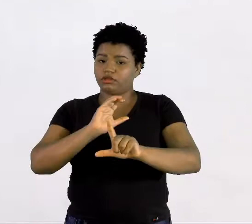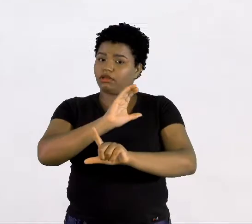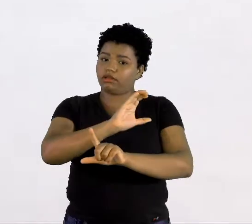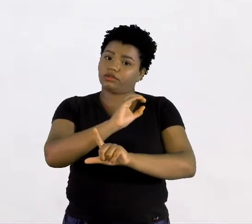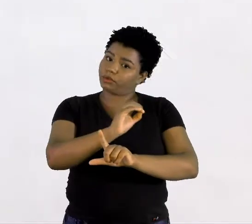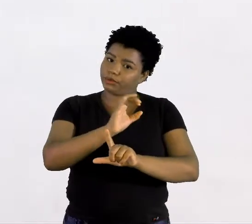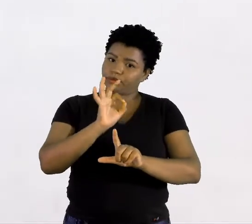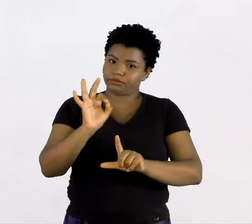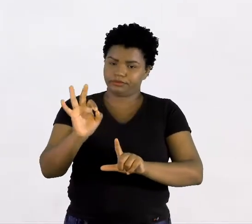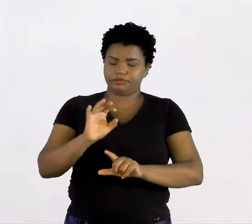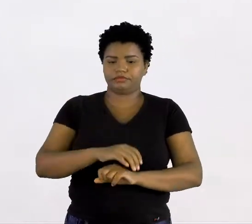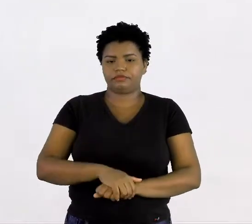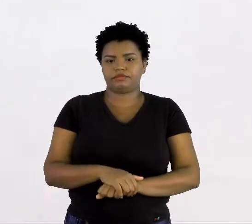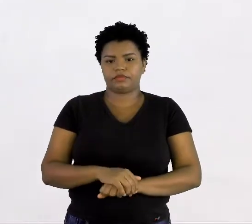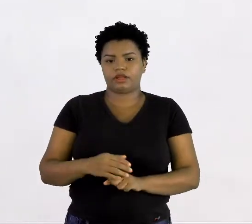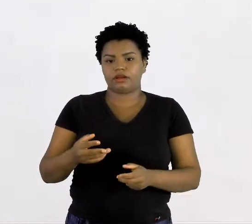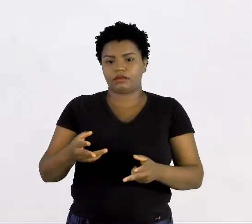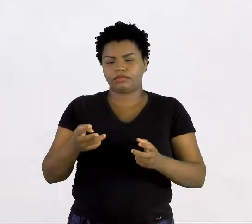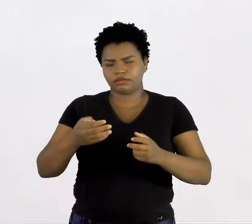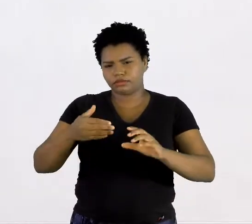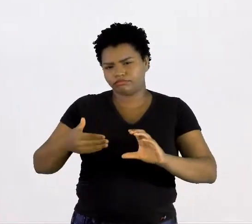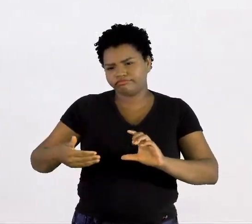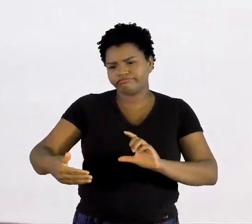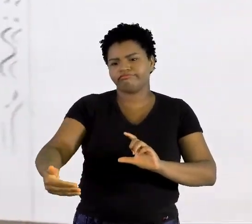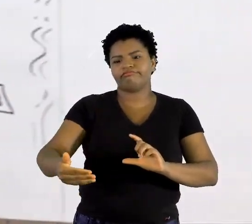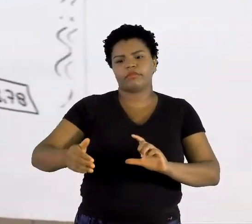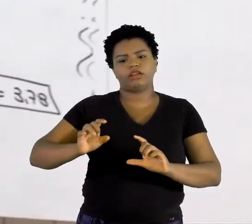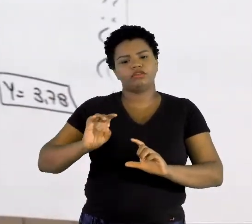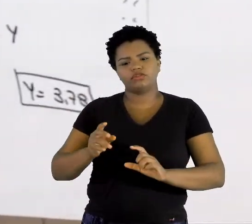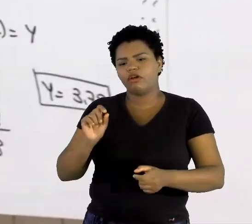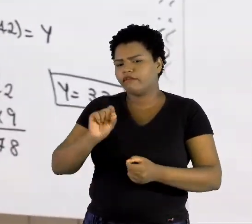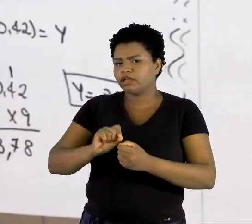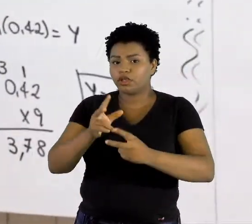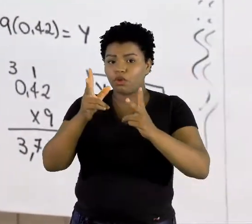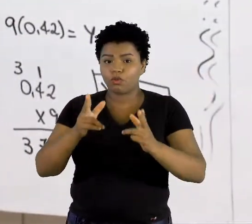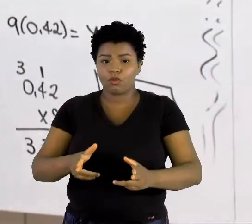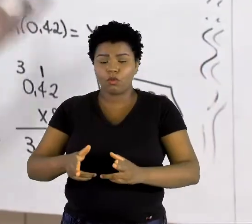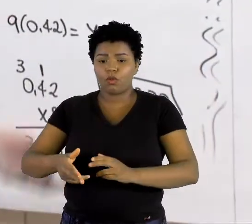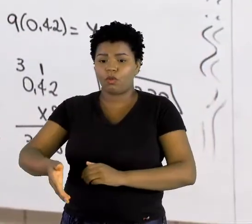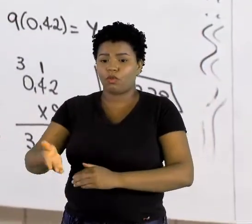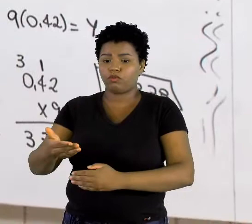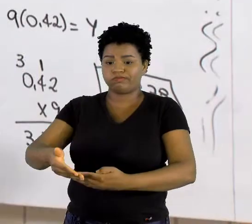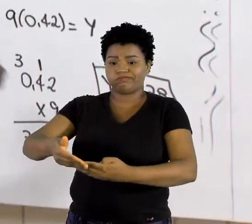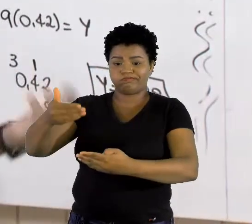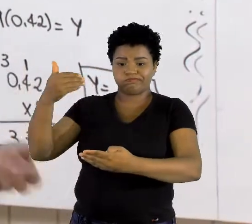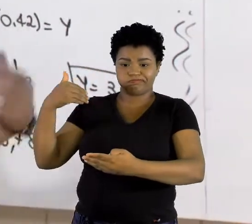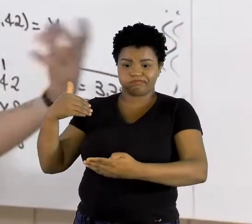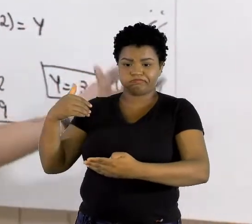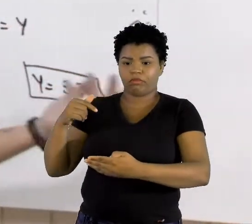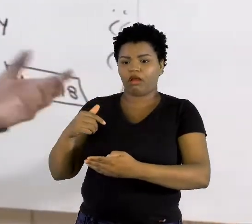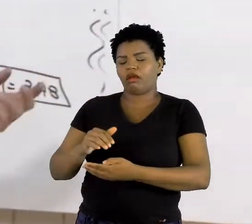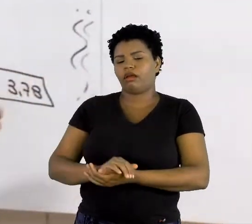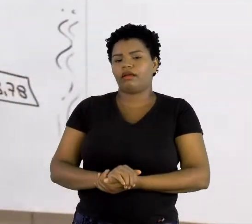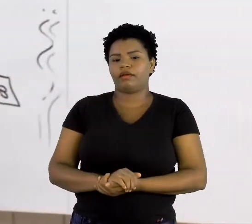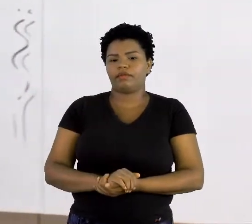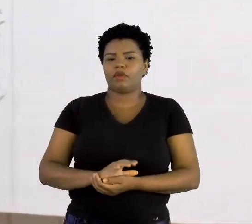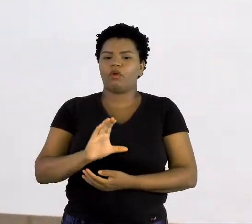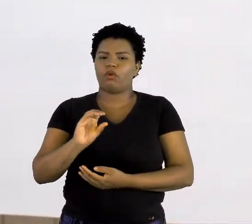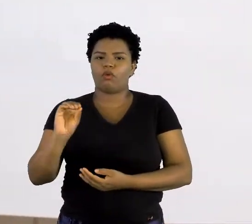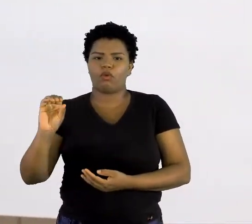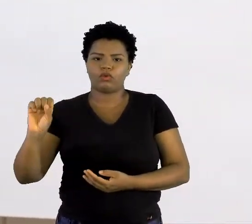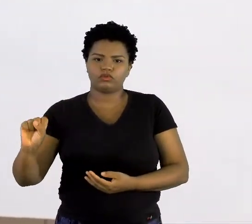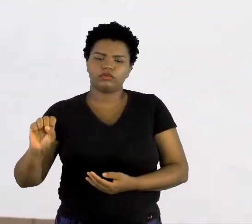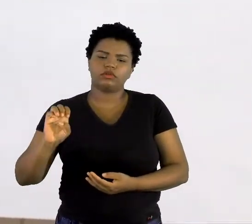Bom, observa que a partir desse momento é só repetir o pensamento que fizemos aqui. Aplicar o conceito de seno, de cosseno e de tangente, nós chegamos